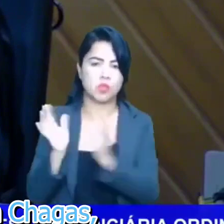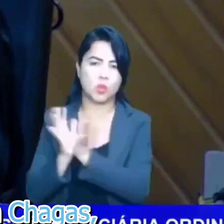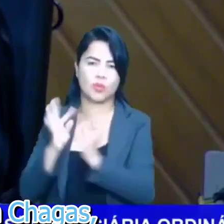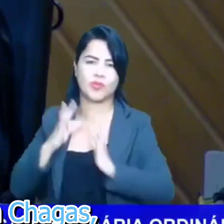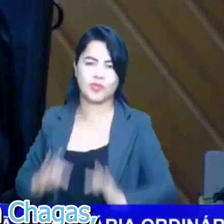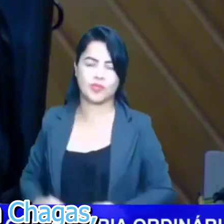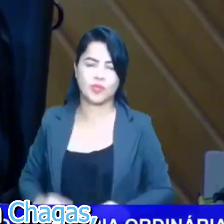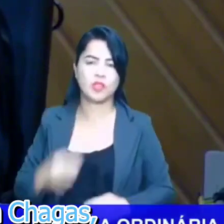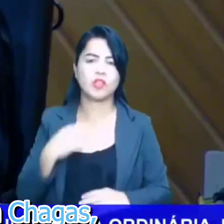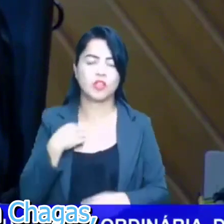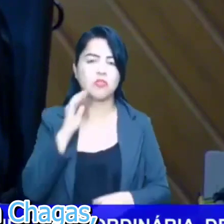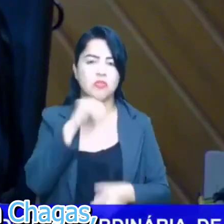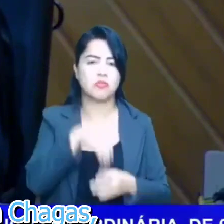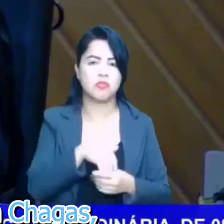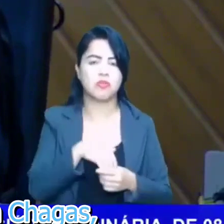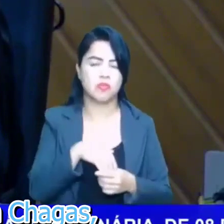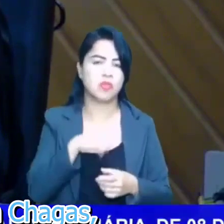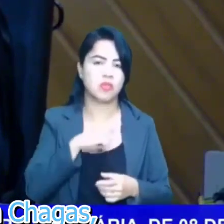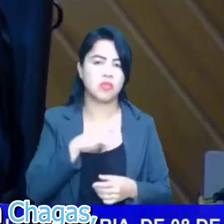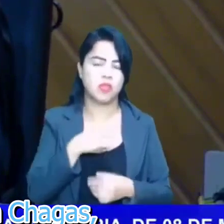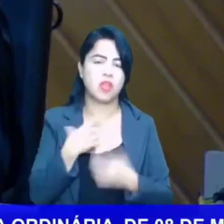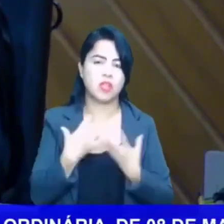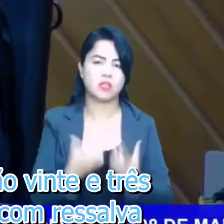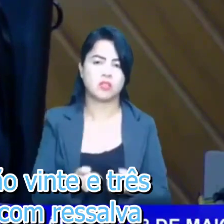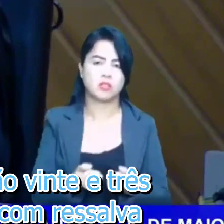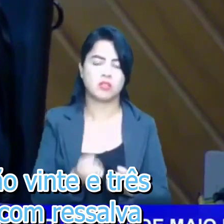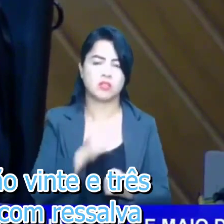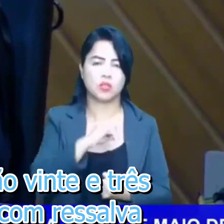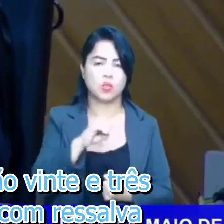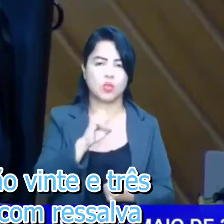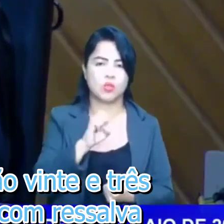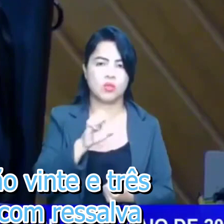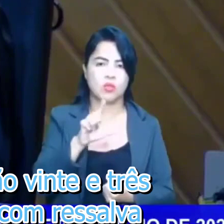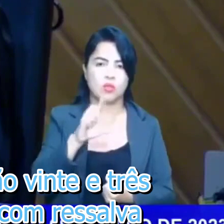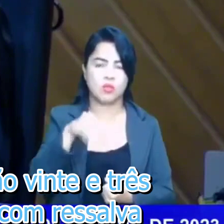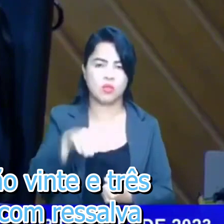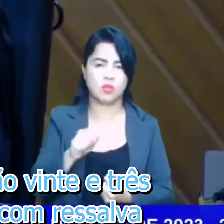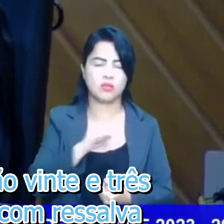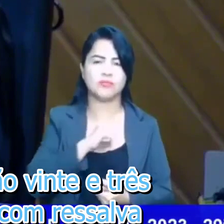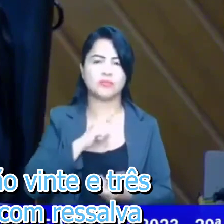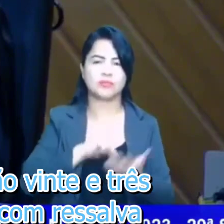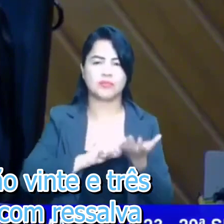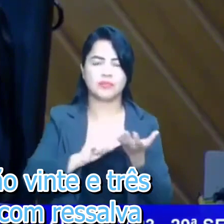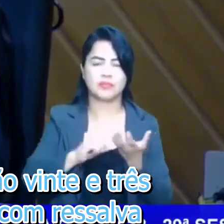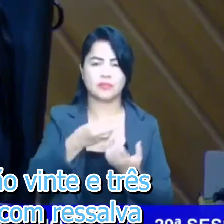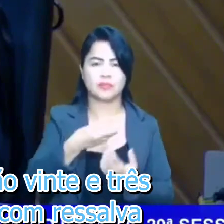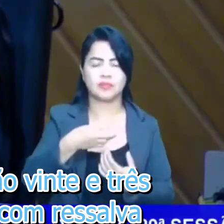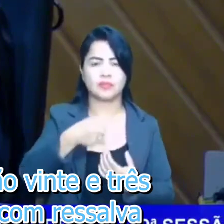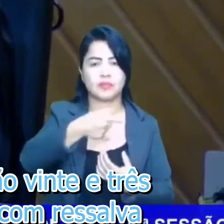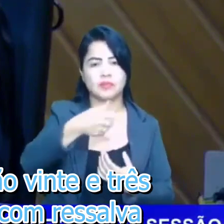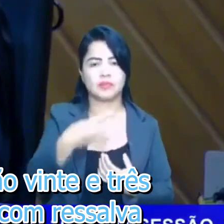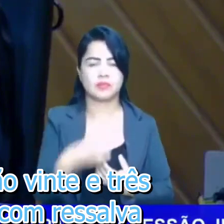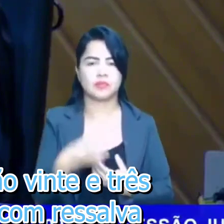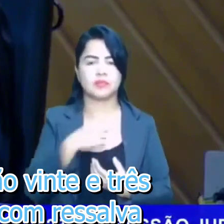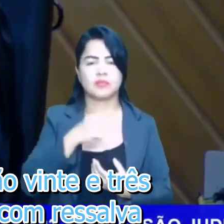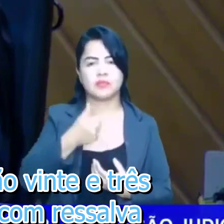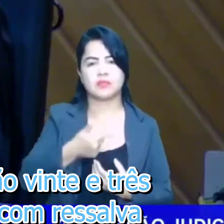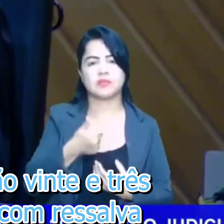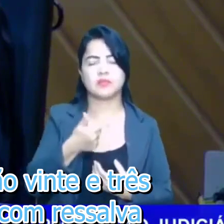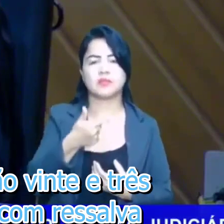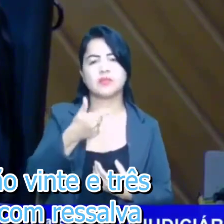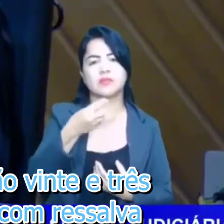pela aprovação das contas de Joelma de Souza Chagas, nos termos do artigo 74, inciso 1, da resolução 23.607,